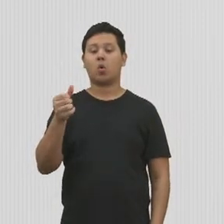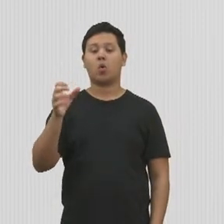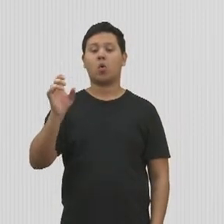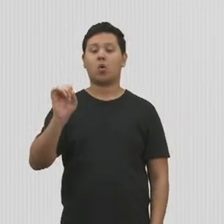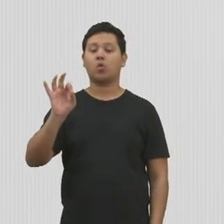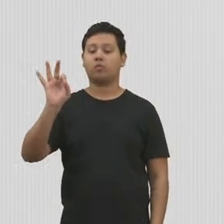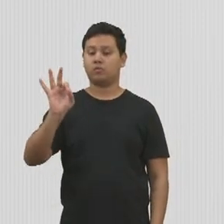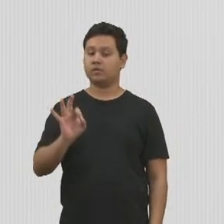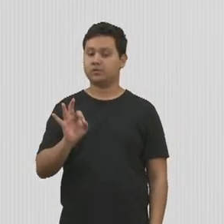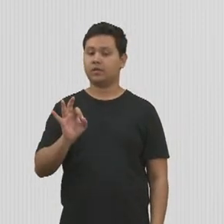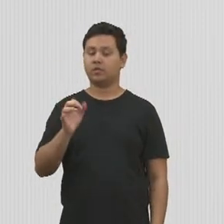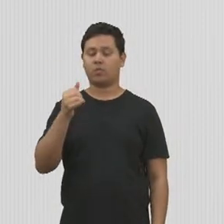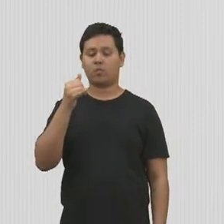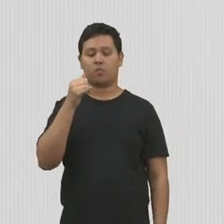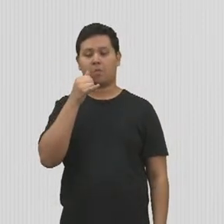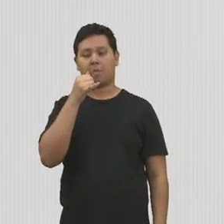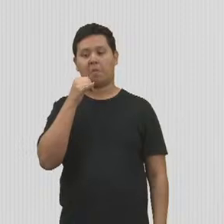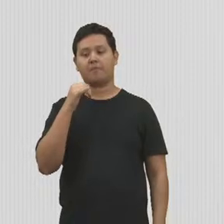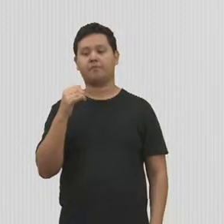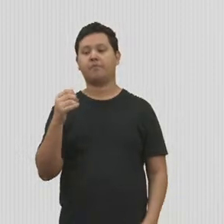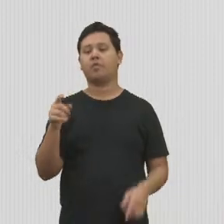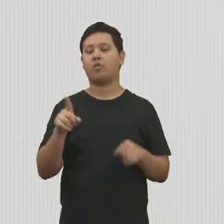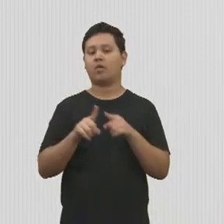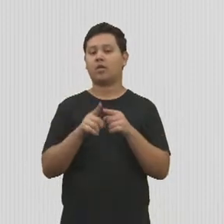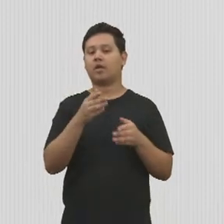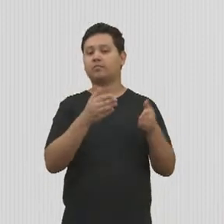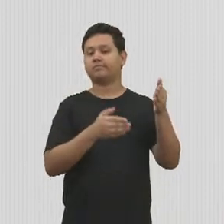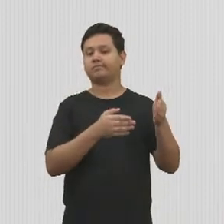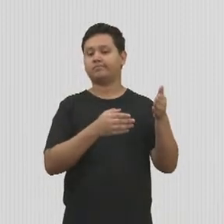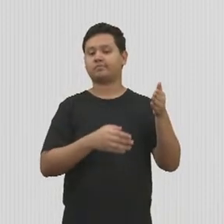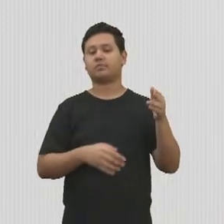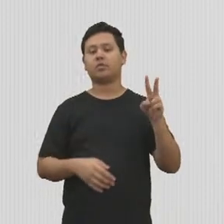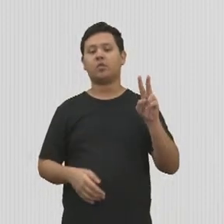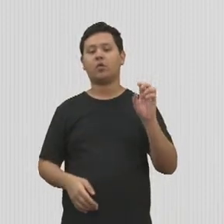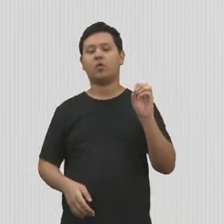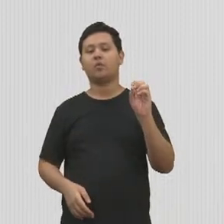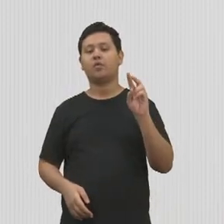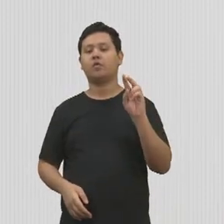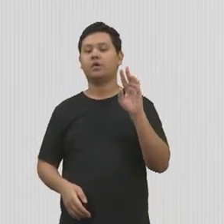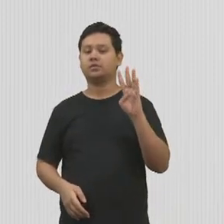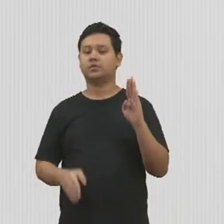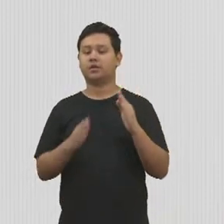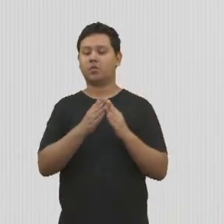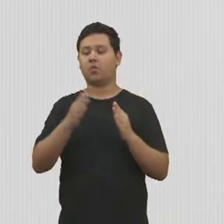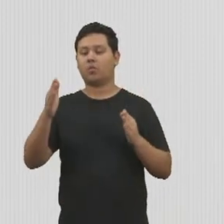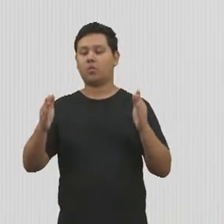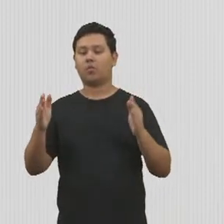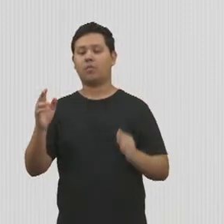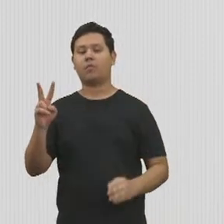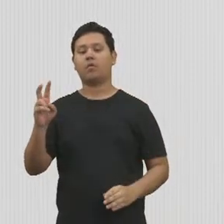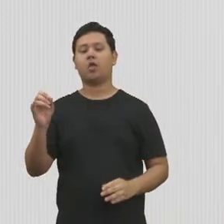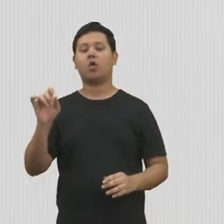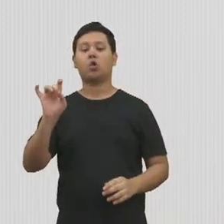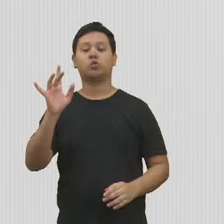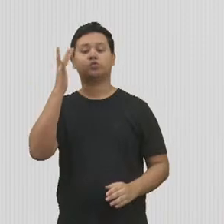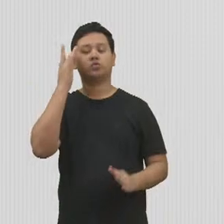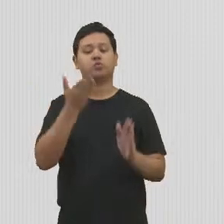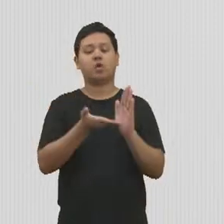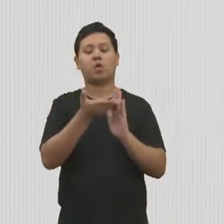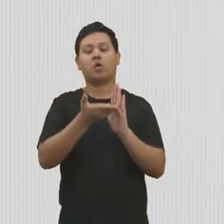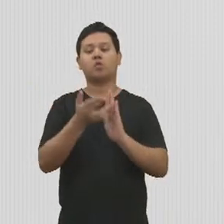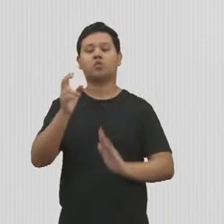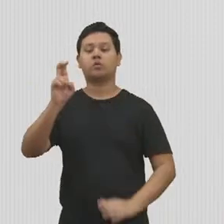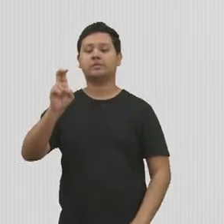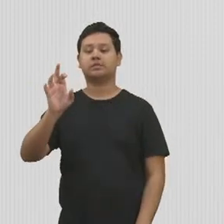pessoal, frente 2023 a 36%, teve um incremento em torno de 5%. Pode passar, por gentileza.